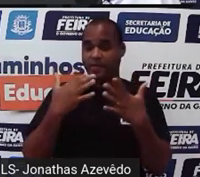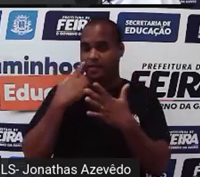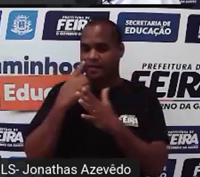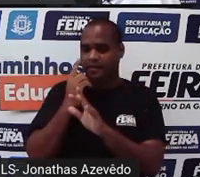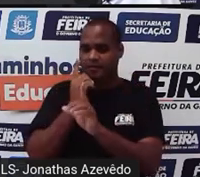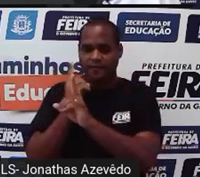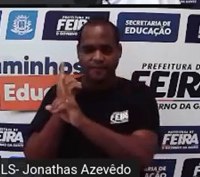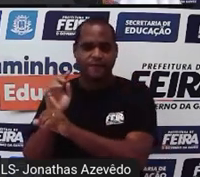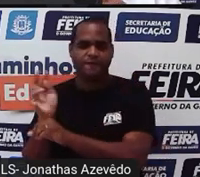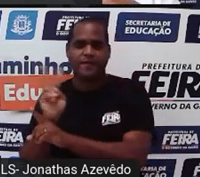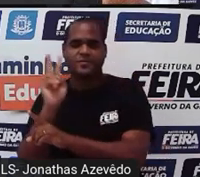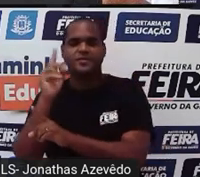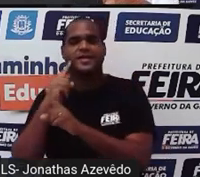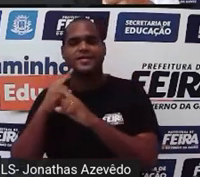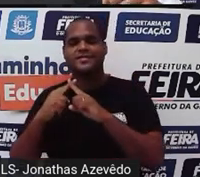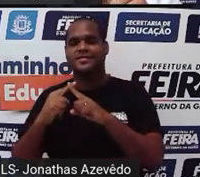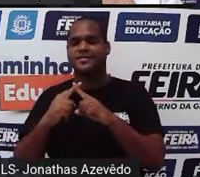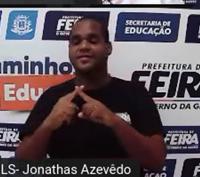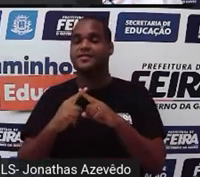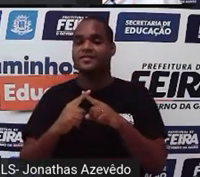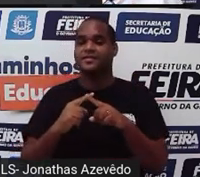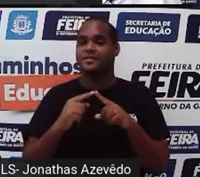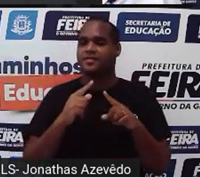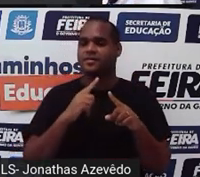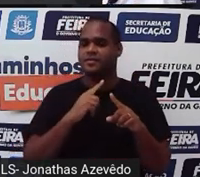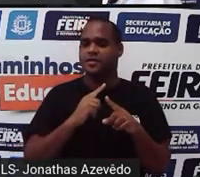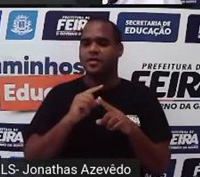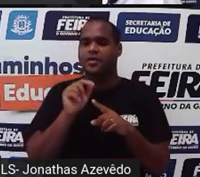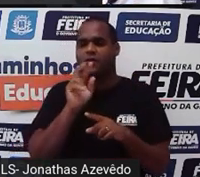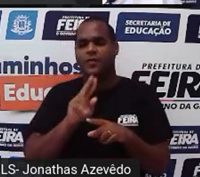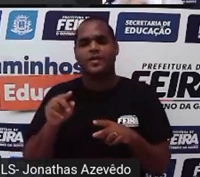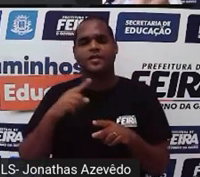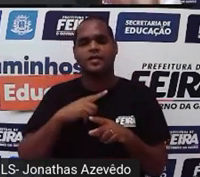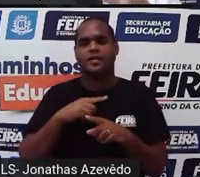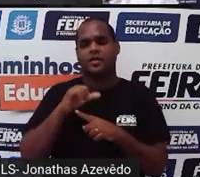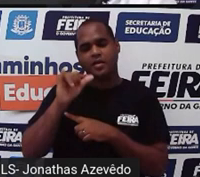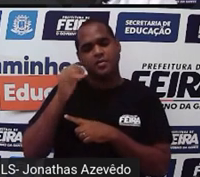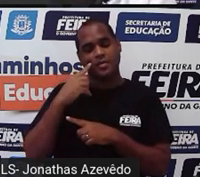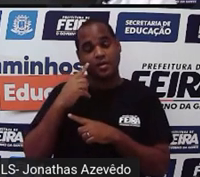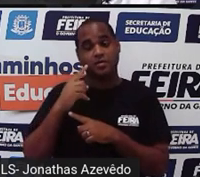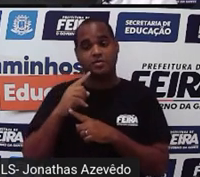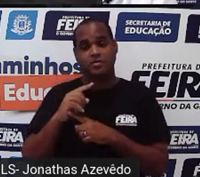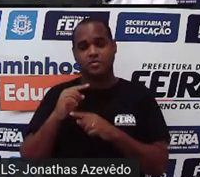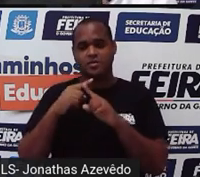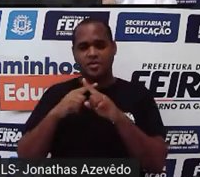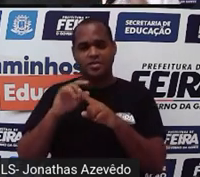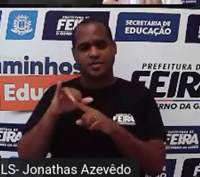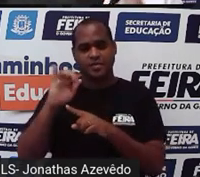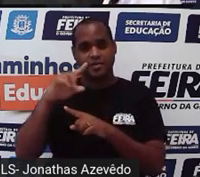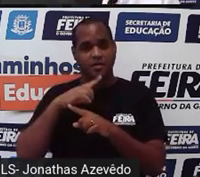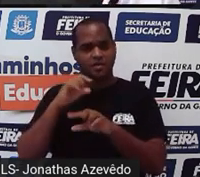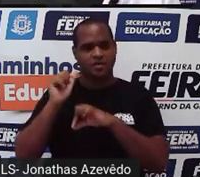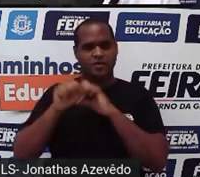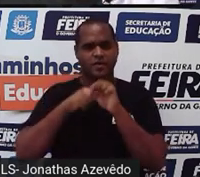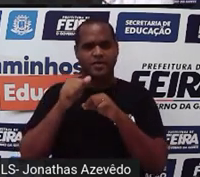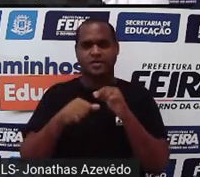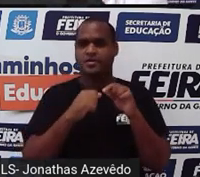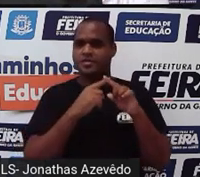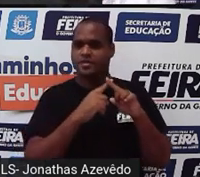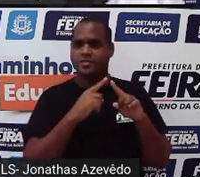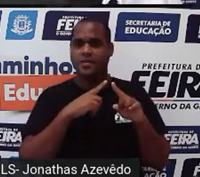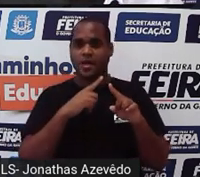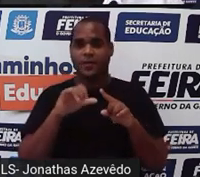valor de X Tá bom eu vou usar esse Y = 4 na primeira então x + y eu tiro Y fica x +